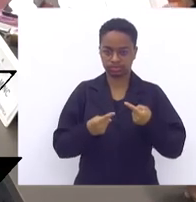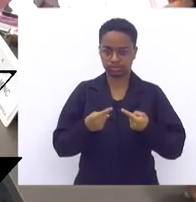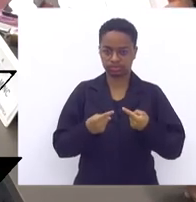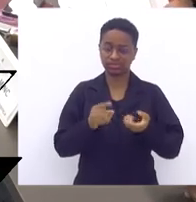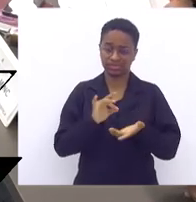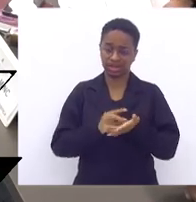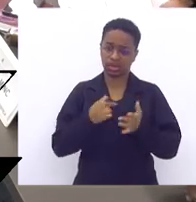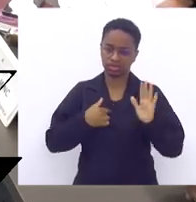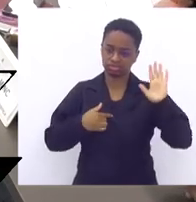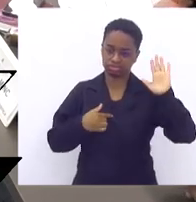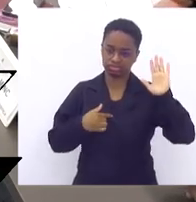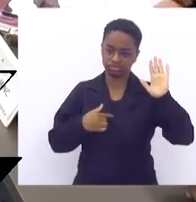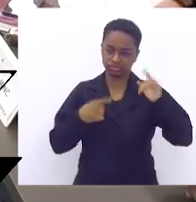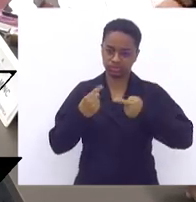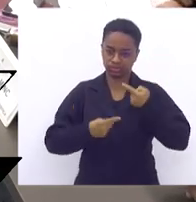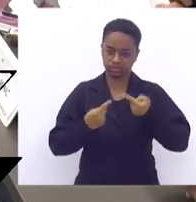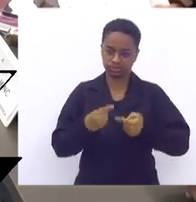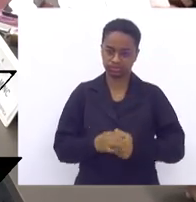eu vou discutir a matéria.